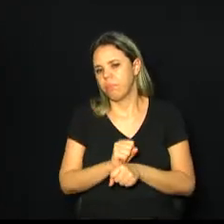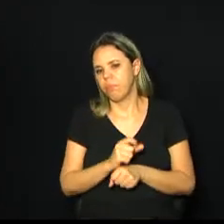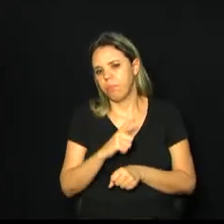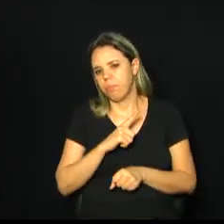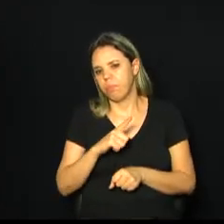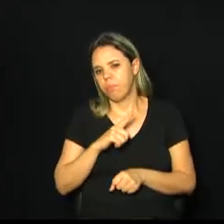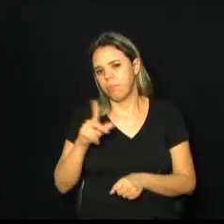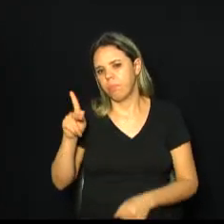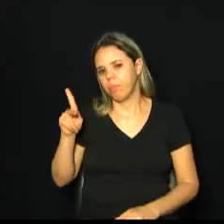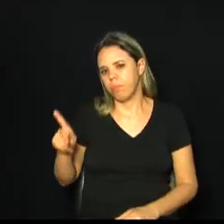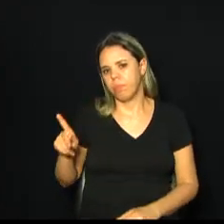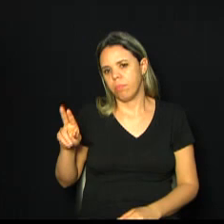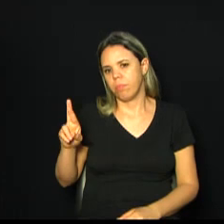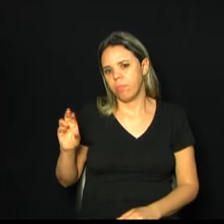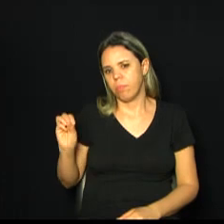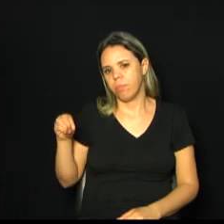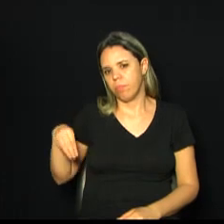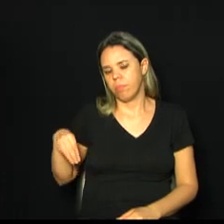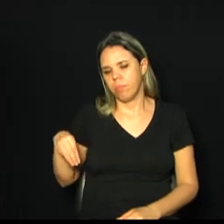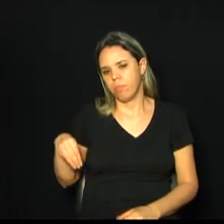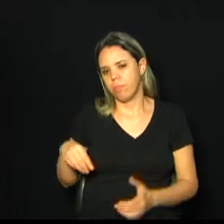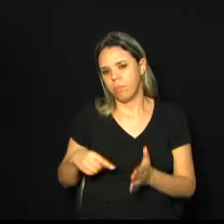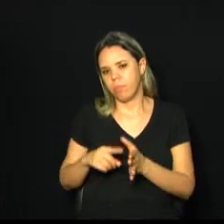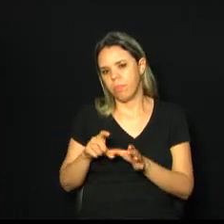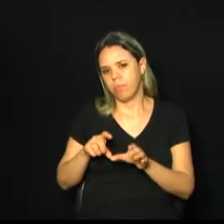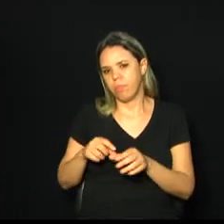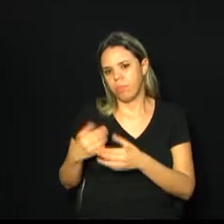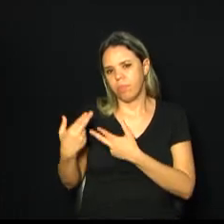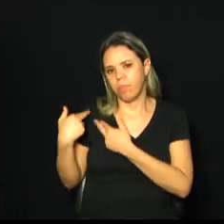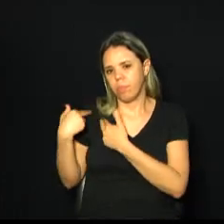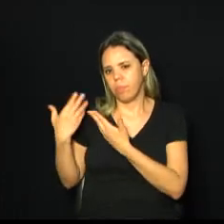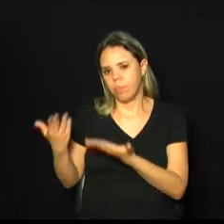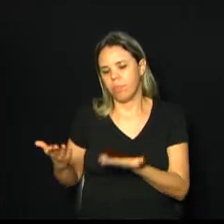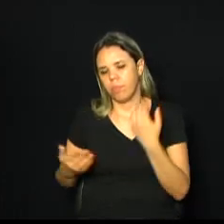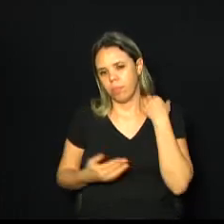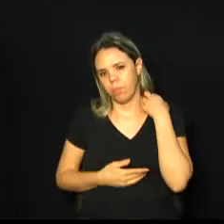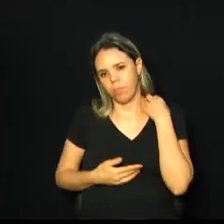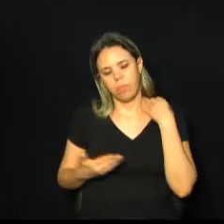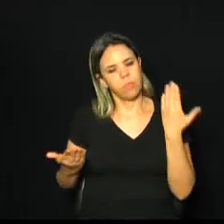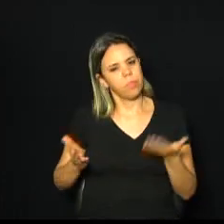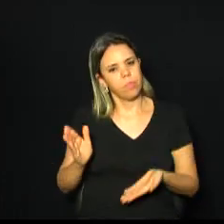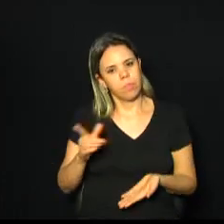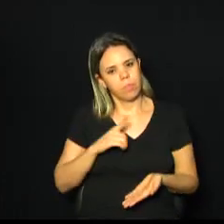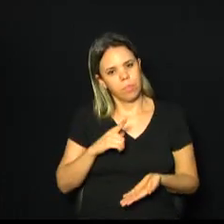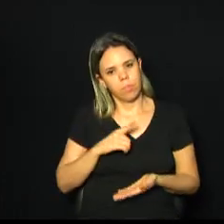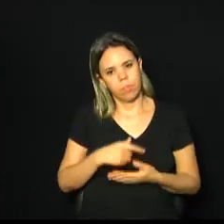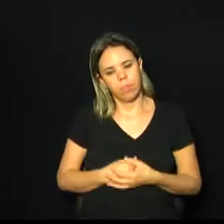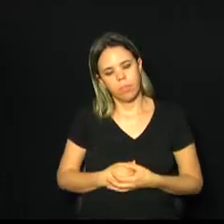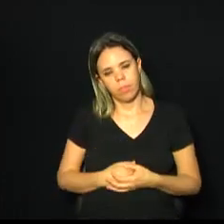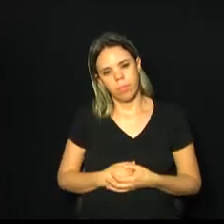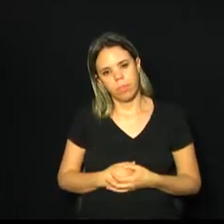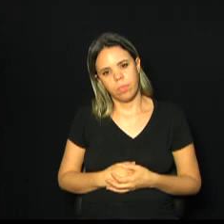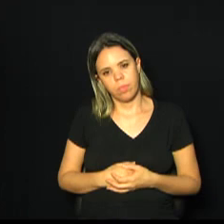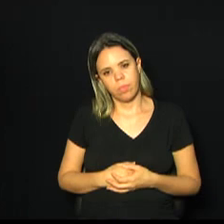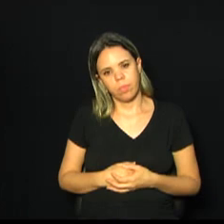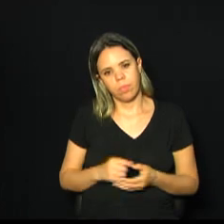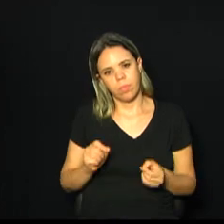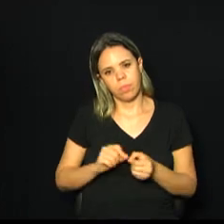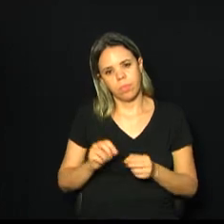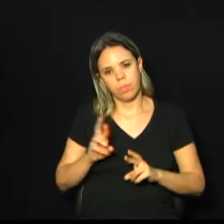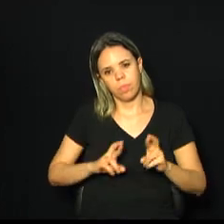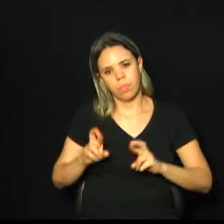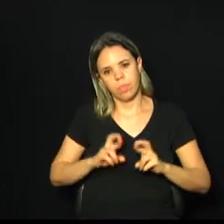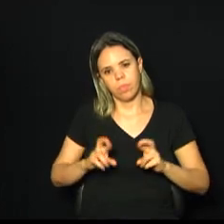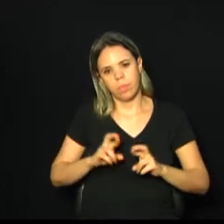PROCON? Vou delegar poder para o PROCON, hoje ele já tem esse poder, e ele vai fazer a fiscalização